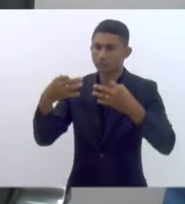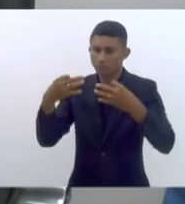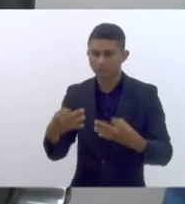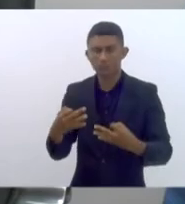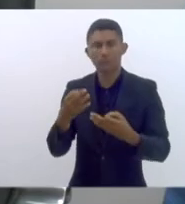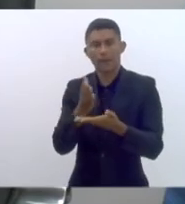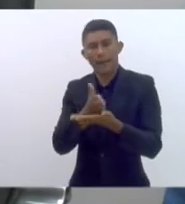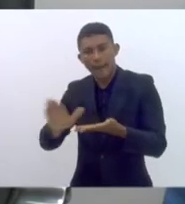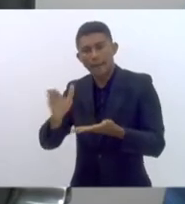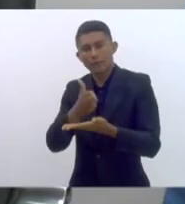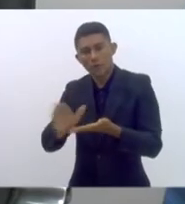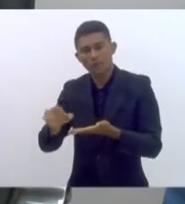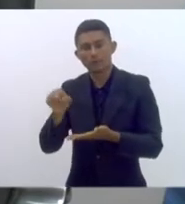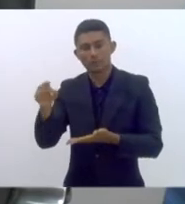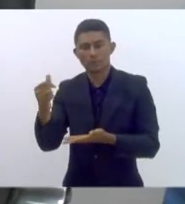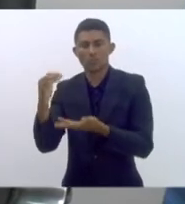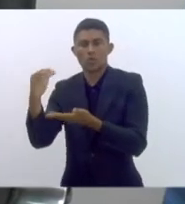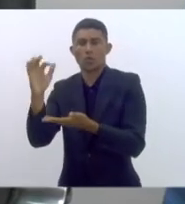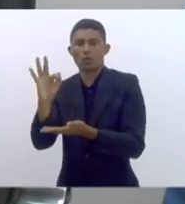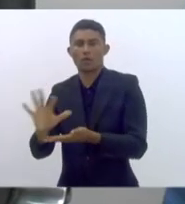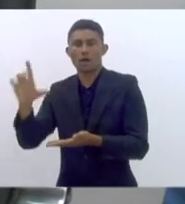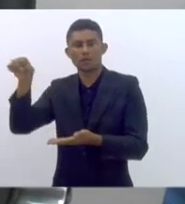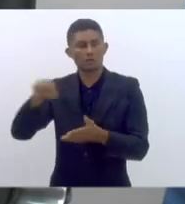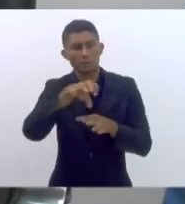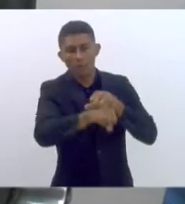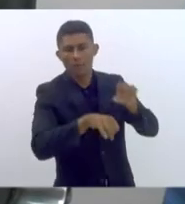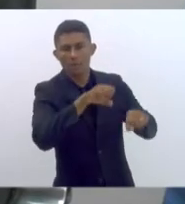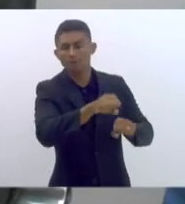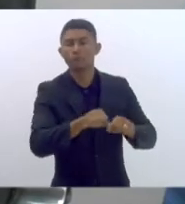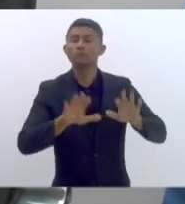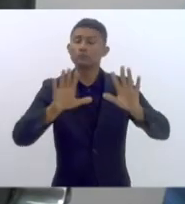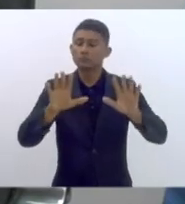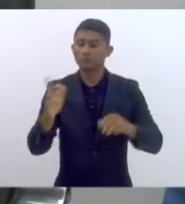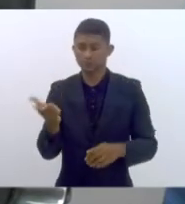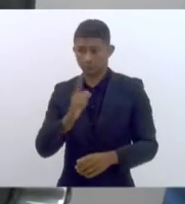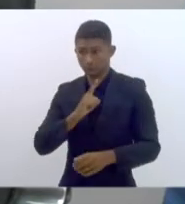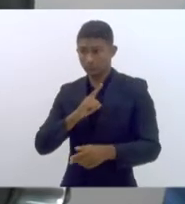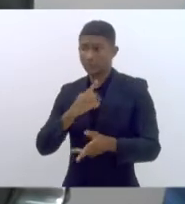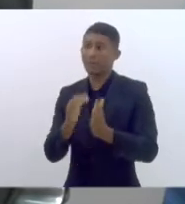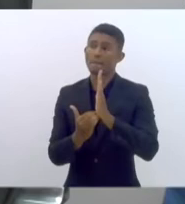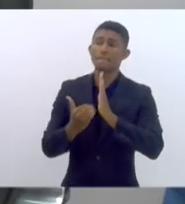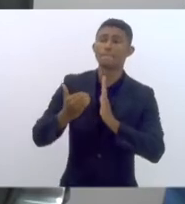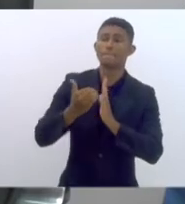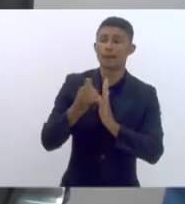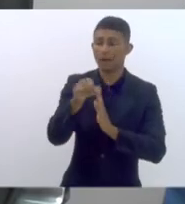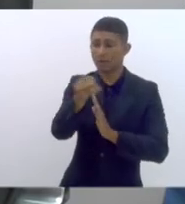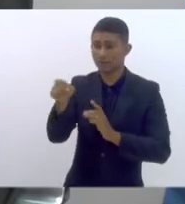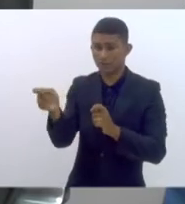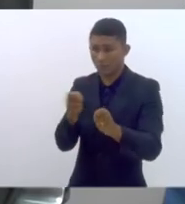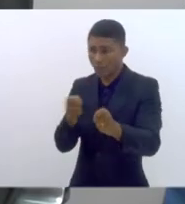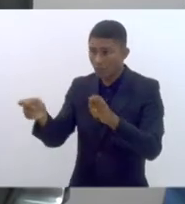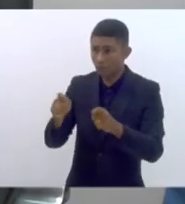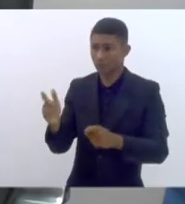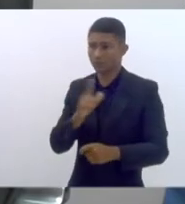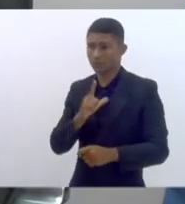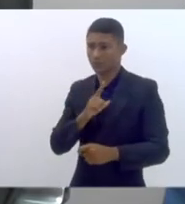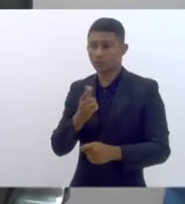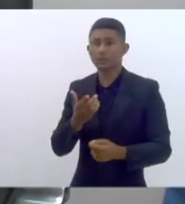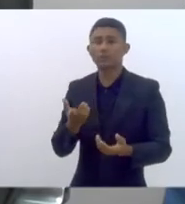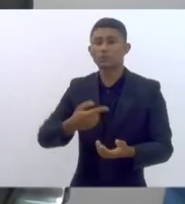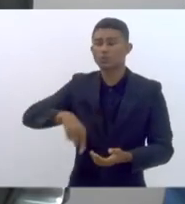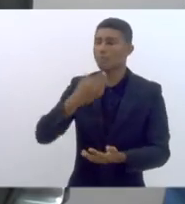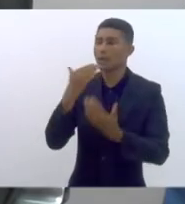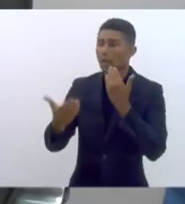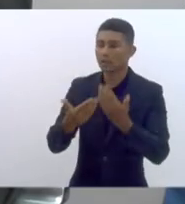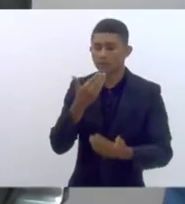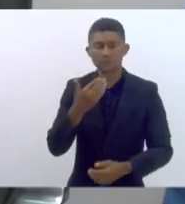do Tesouro Nacional. Tem os demais arrestos, os senhores têm esse controle para a gente solicitar? Sim, sim. Pode.